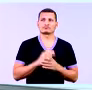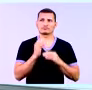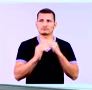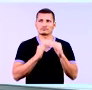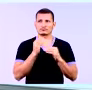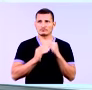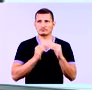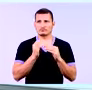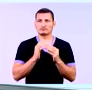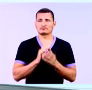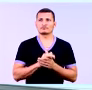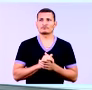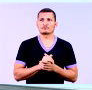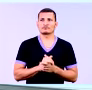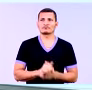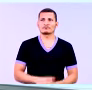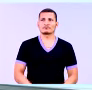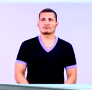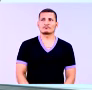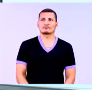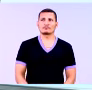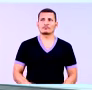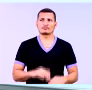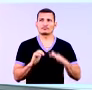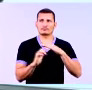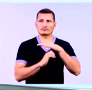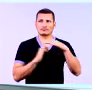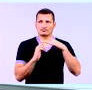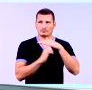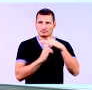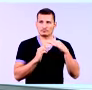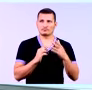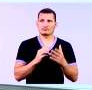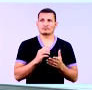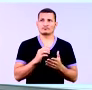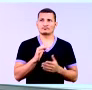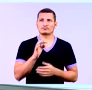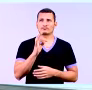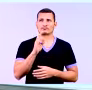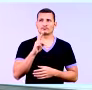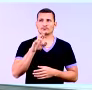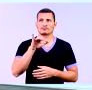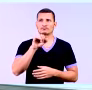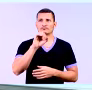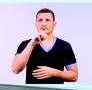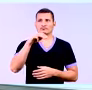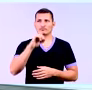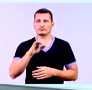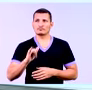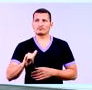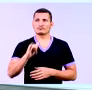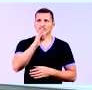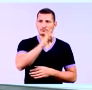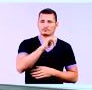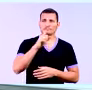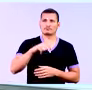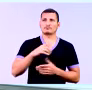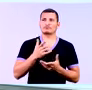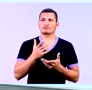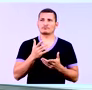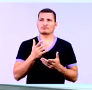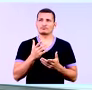dados dessas empresas de turismo, dessas companhias aéreas, né, são bases de dados.